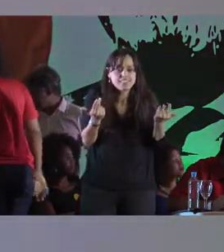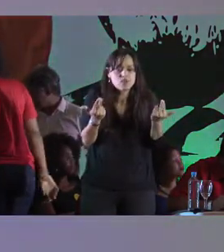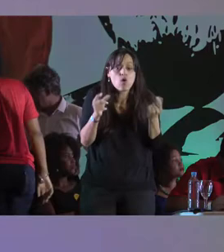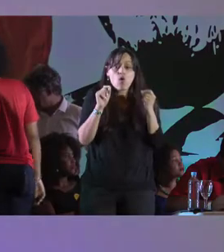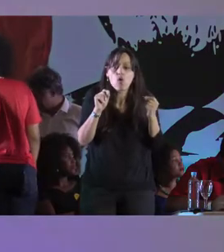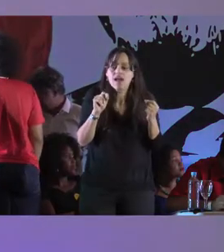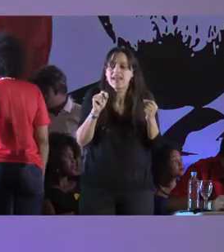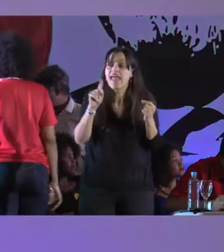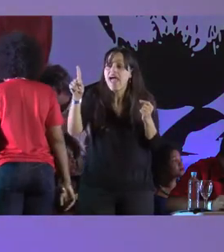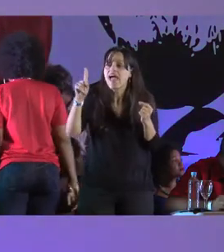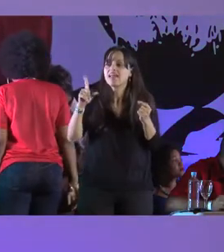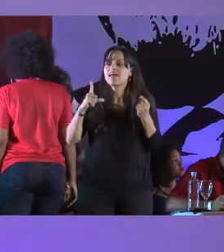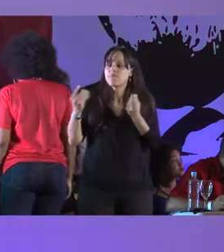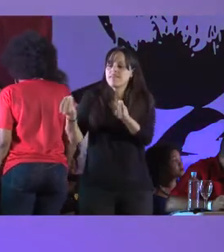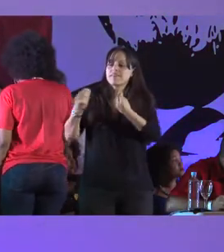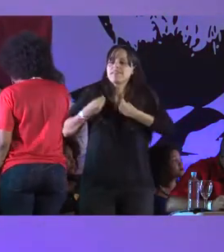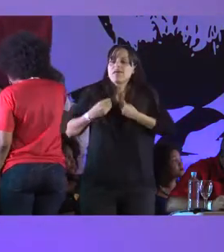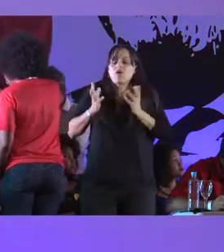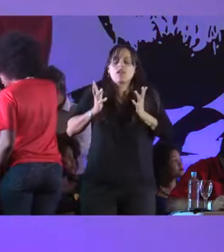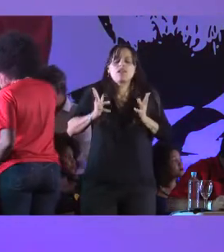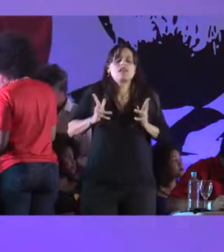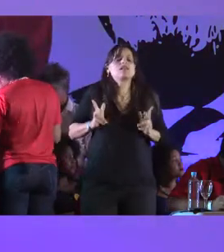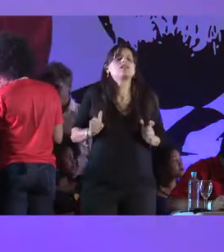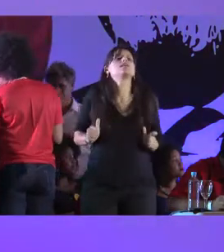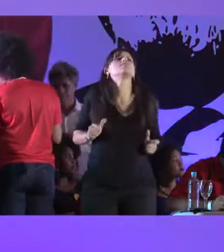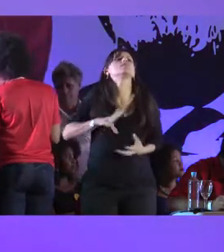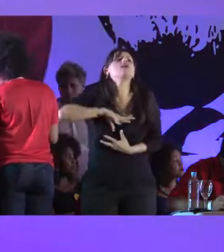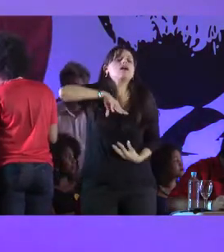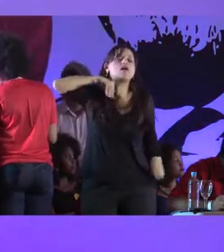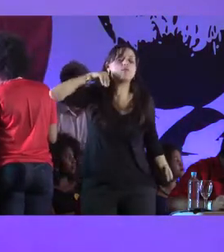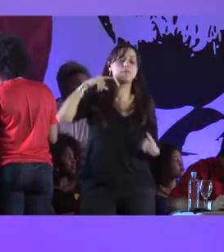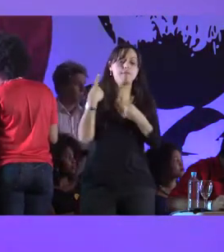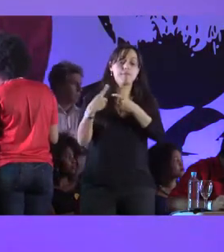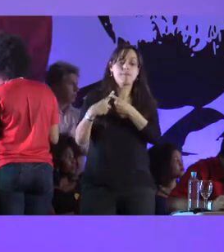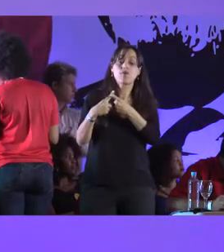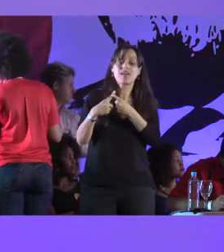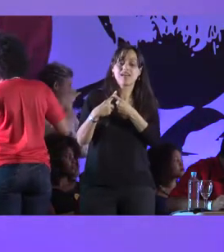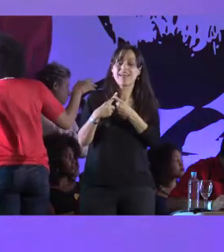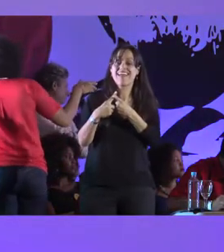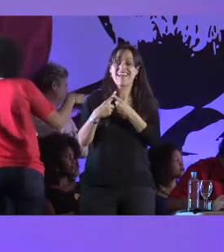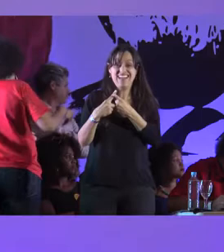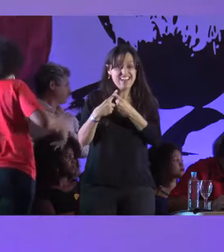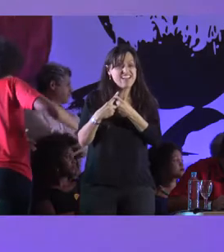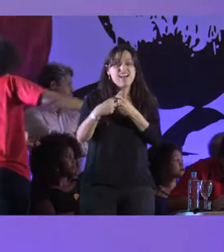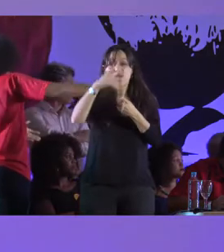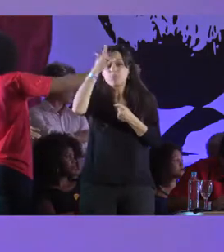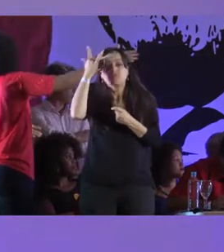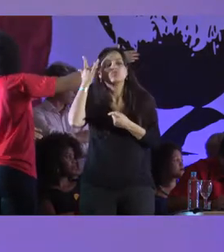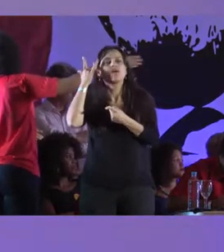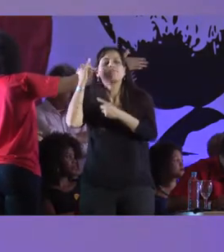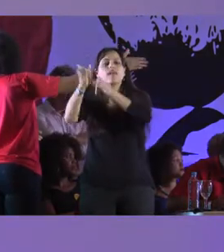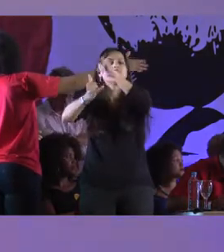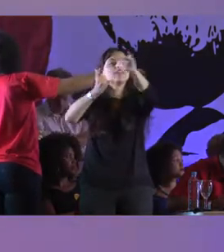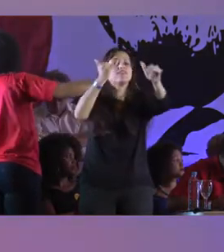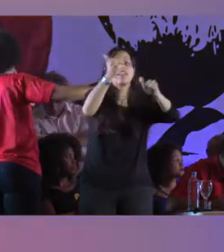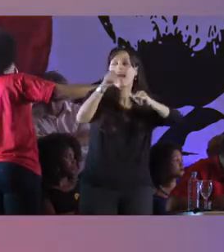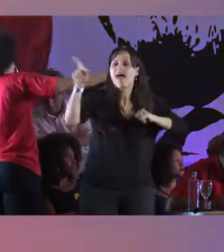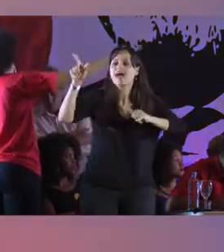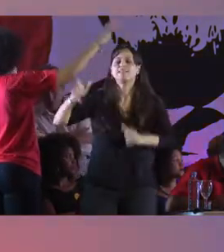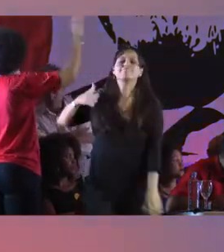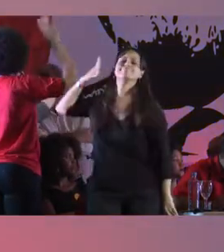minha alma, porque ela disse tudo que a gente vinha ouvindo nesse país desde que a gente criou o